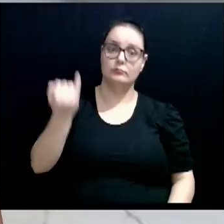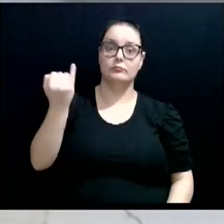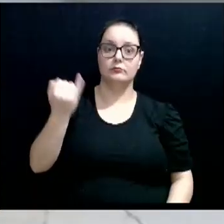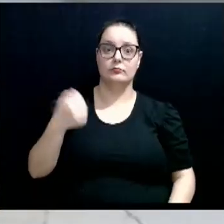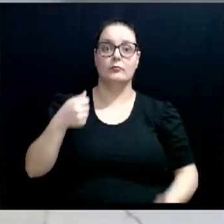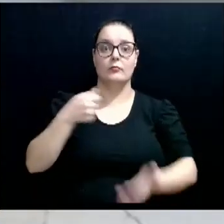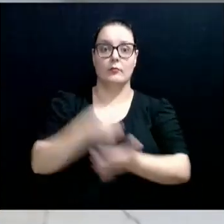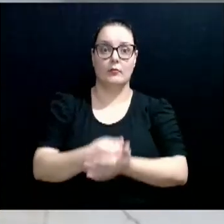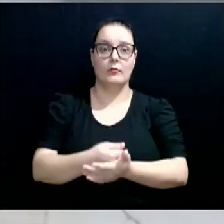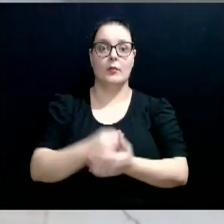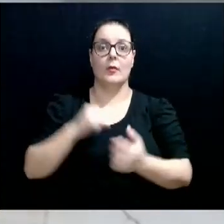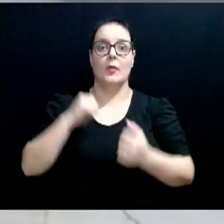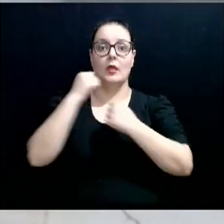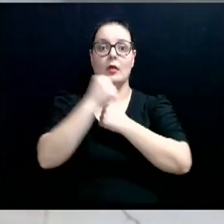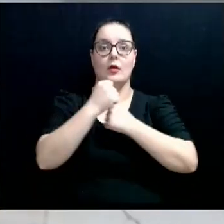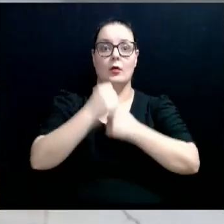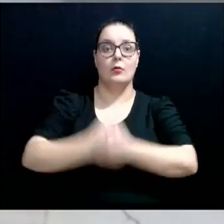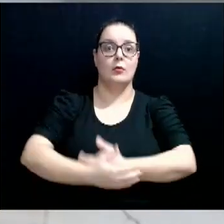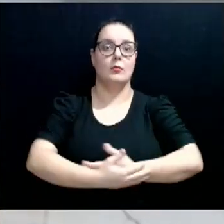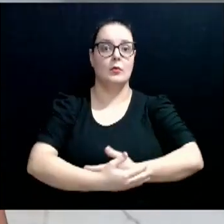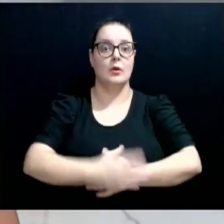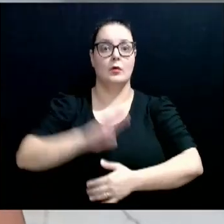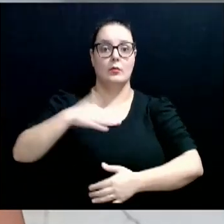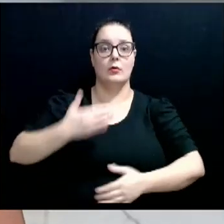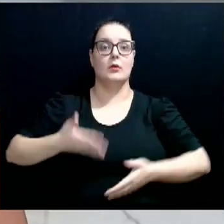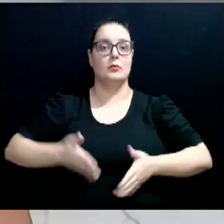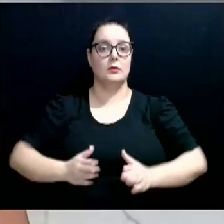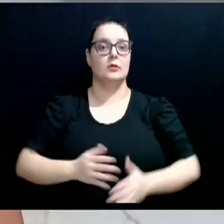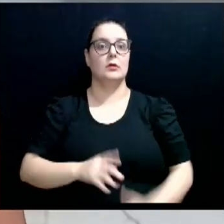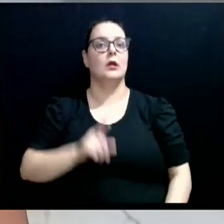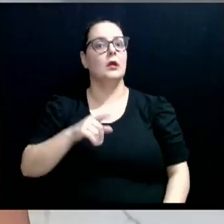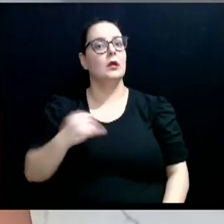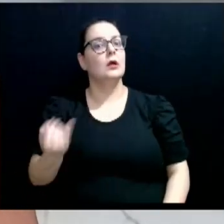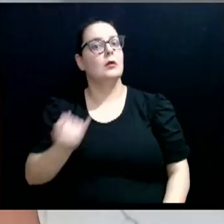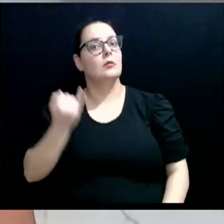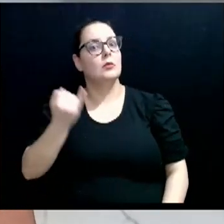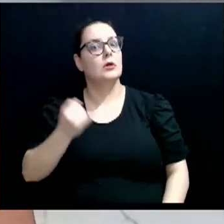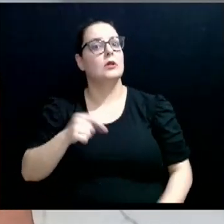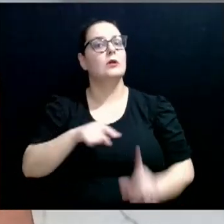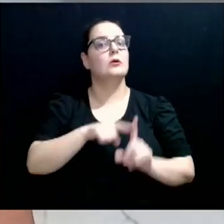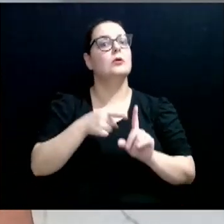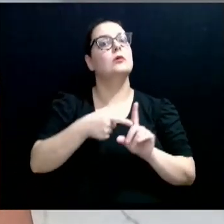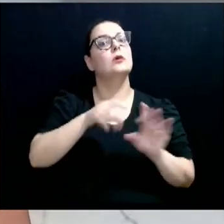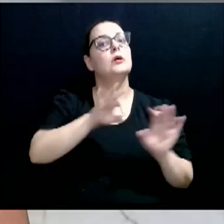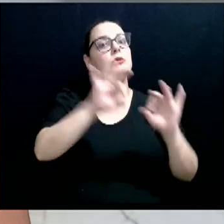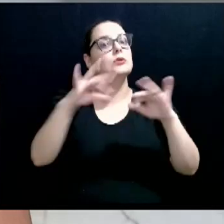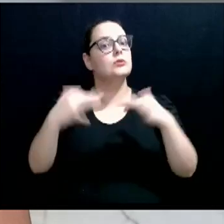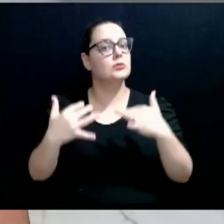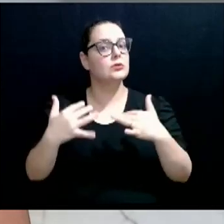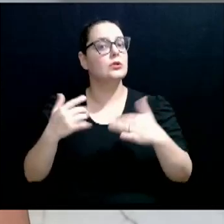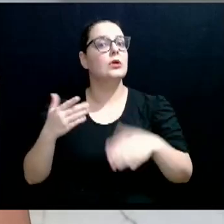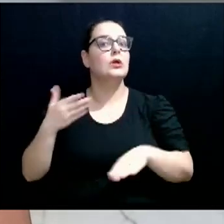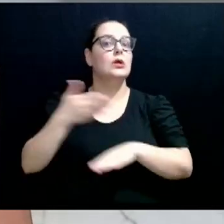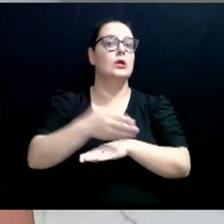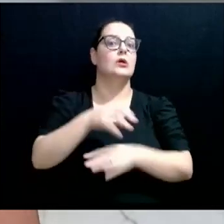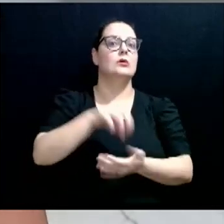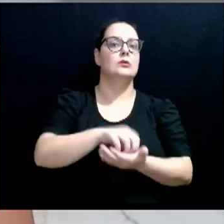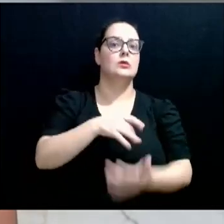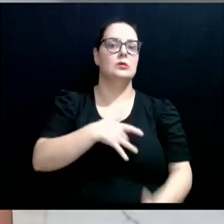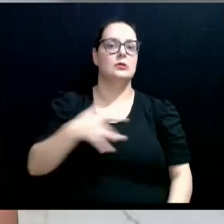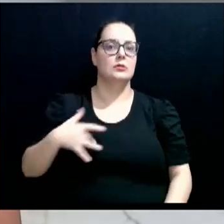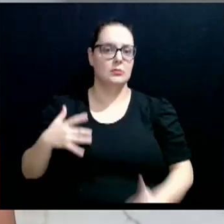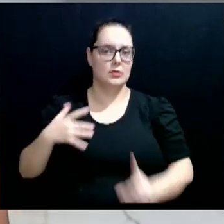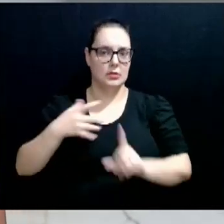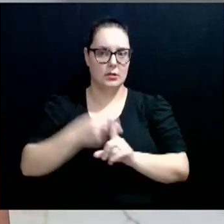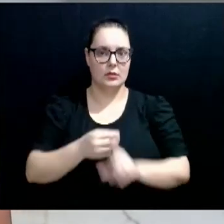para o bebê logo no nascimento. Isso que eu ia falar, né? A importância das gestantes que estão nos assistindo irem aos centros de saúde e tomar essa vacina.